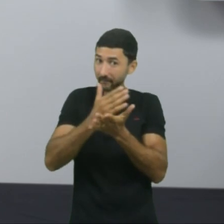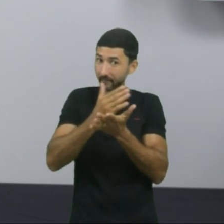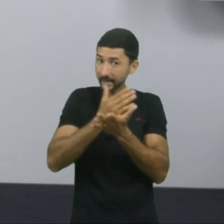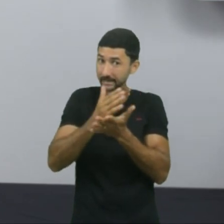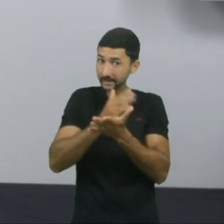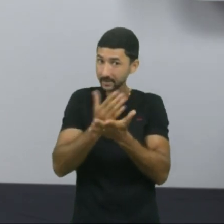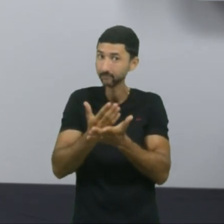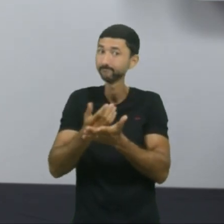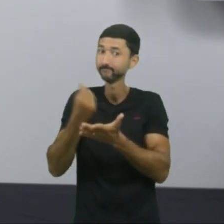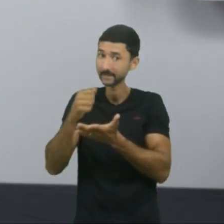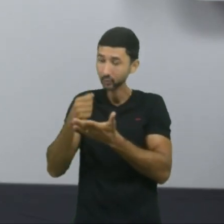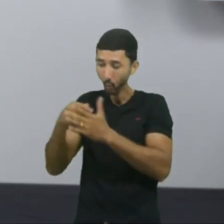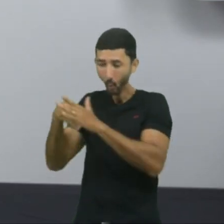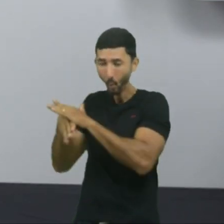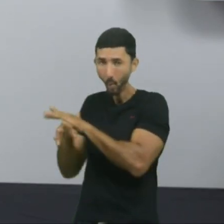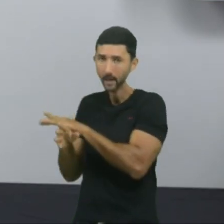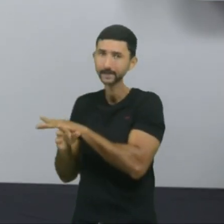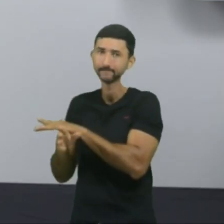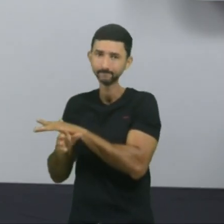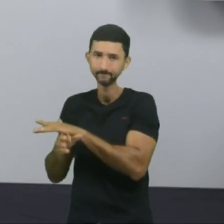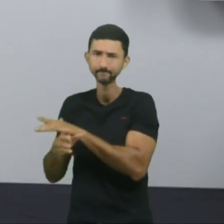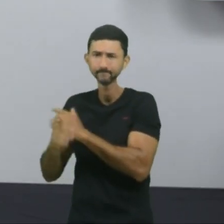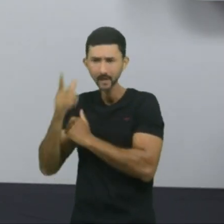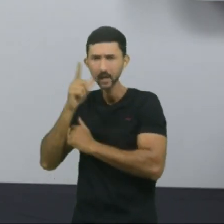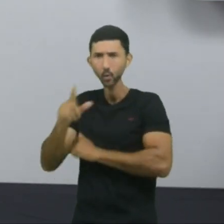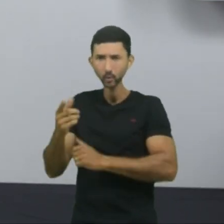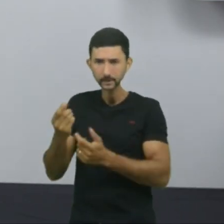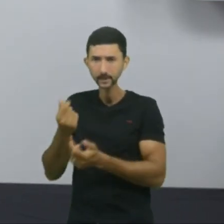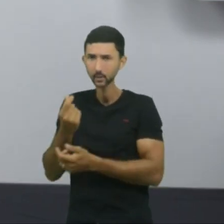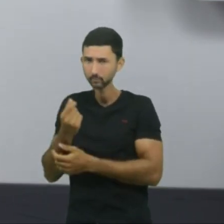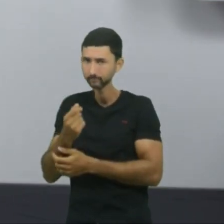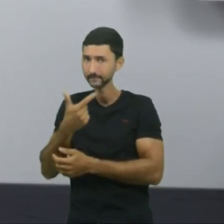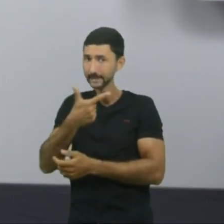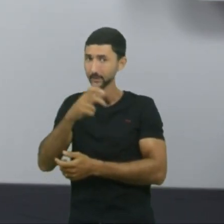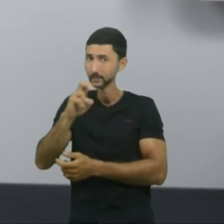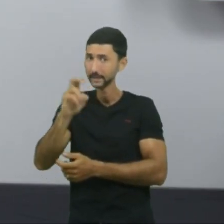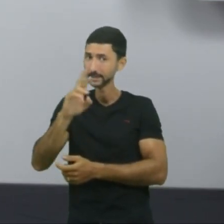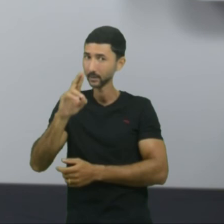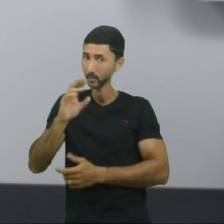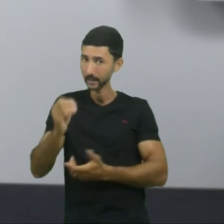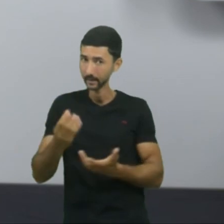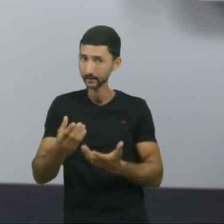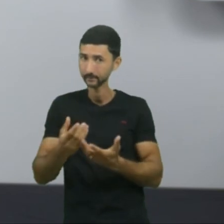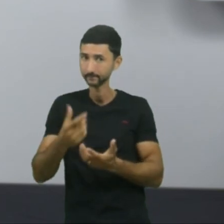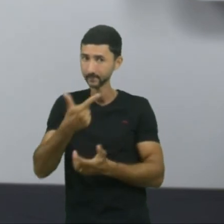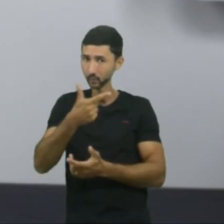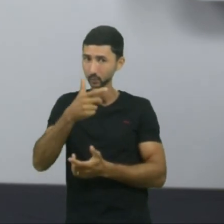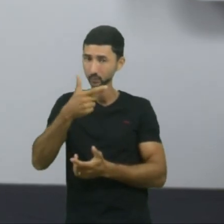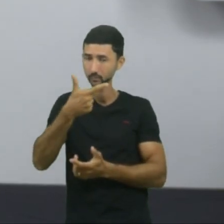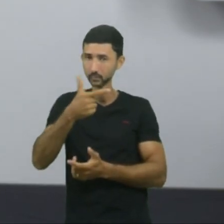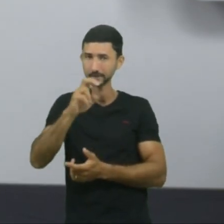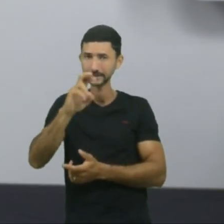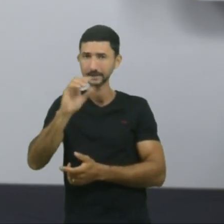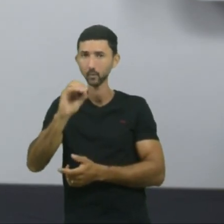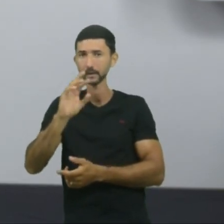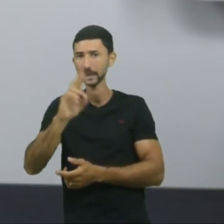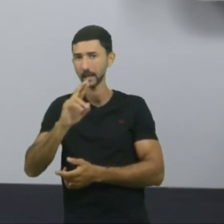necessidade de guardar um valor. E ele conseguiu guardar R$250 durante